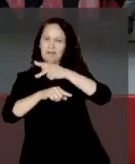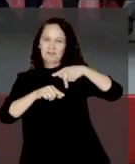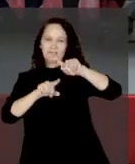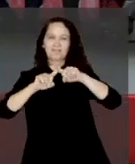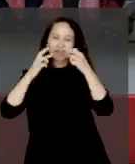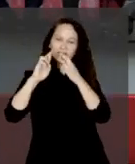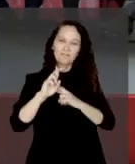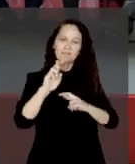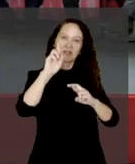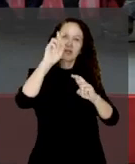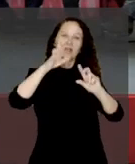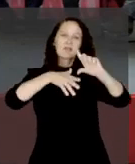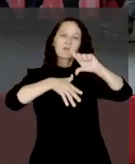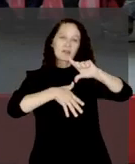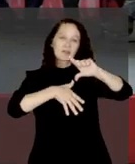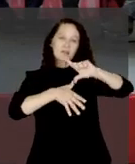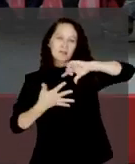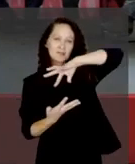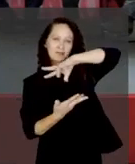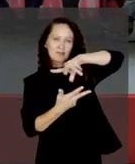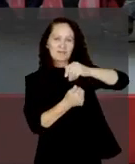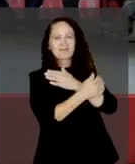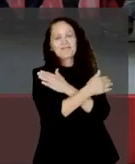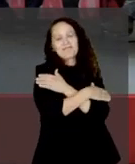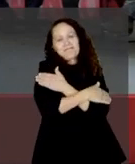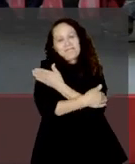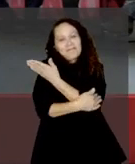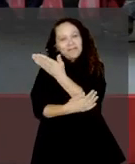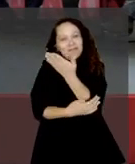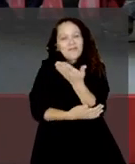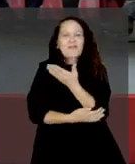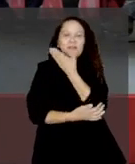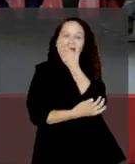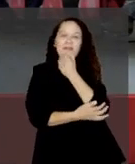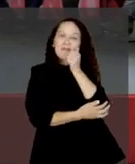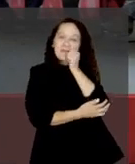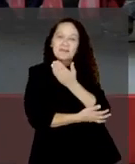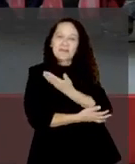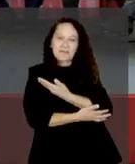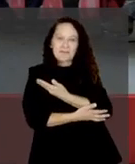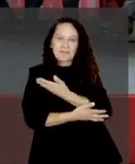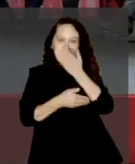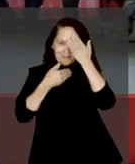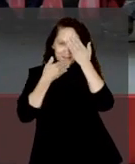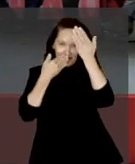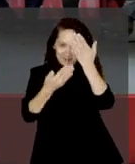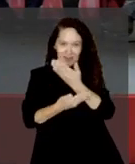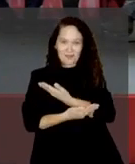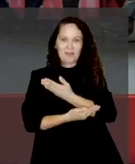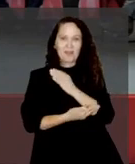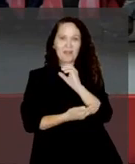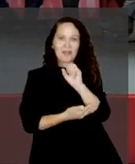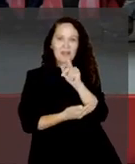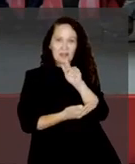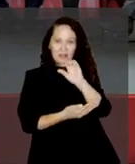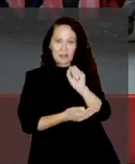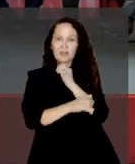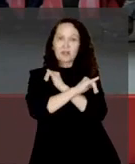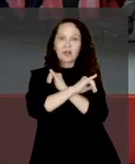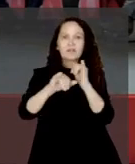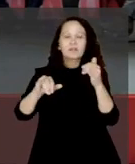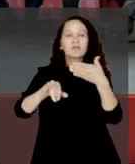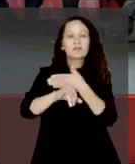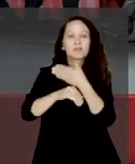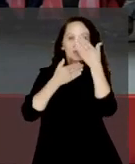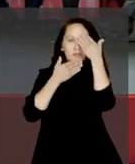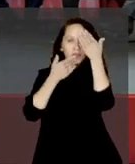da democracia e colocar a sua vida para defender a democracia e botar esse país de novo no caminho do crescimento, da geração